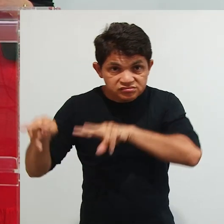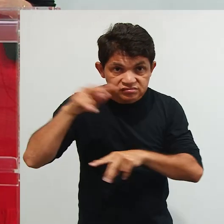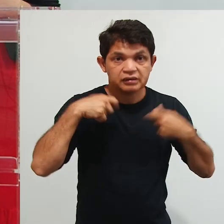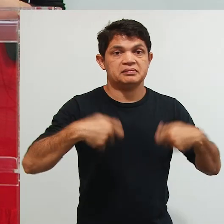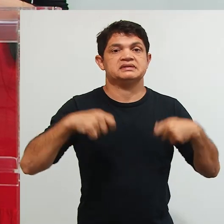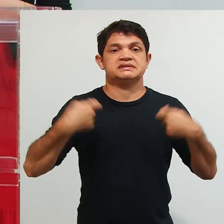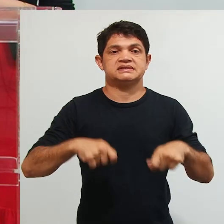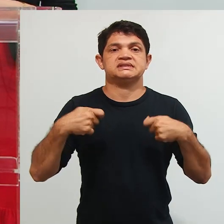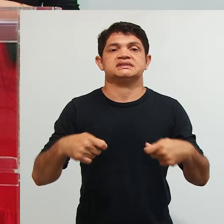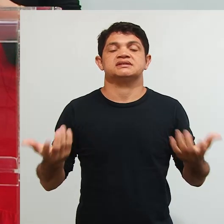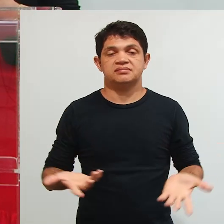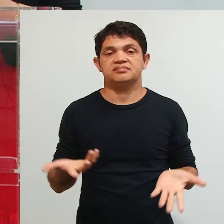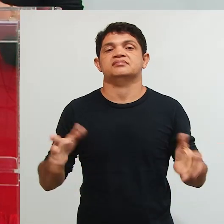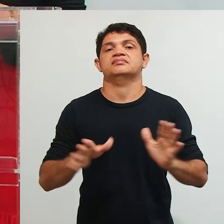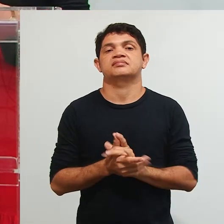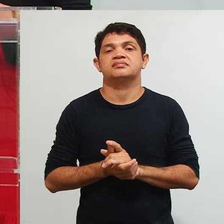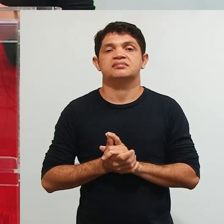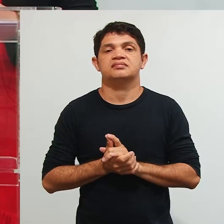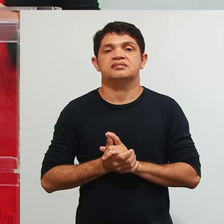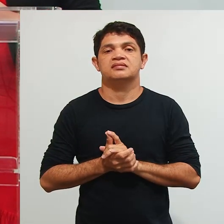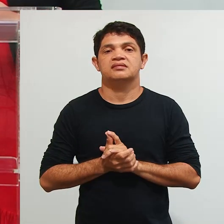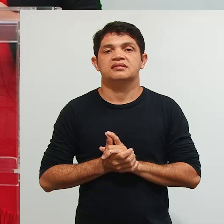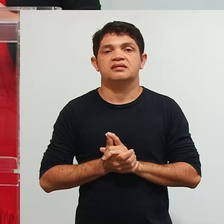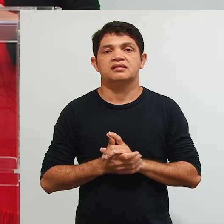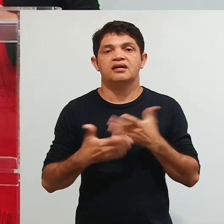subdivisões, mista no caso, né?